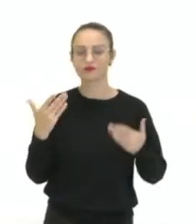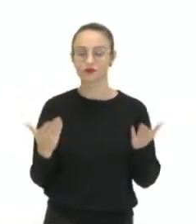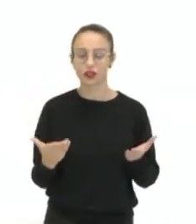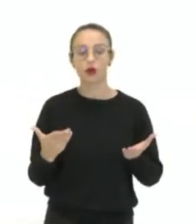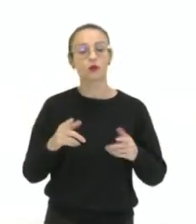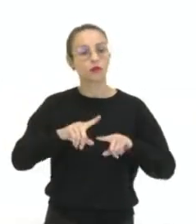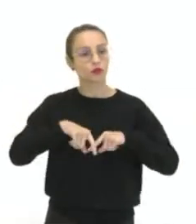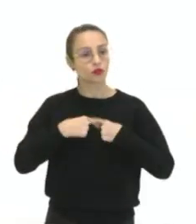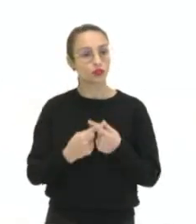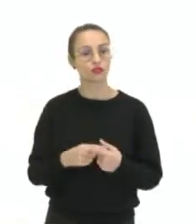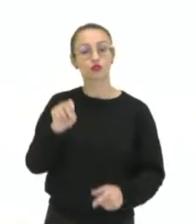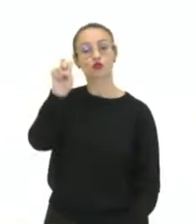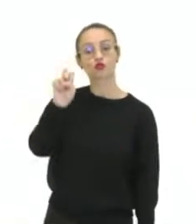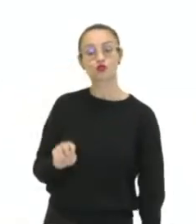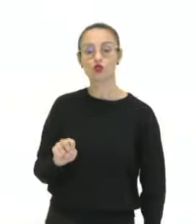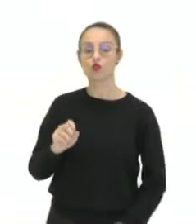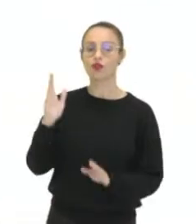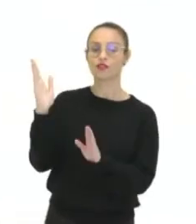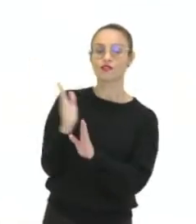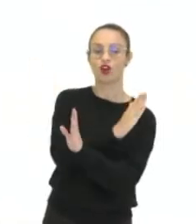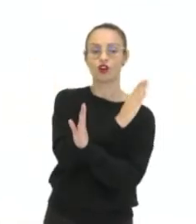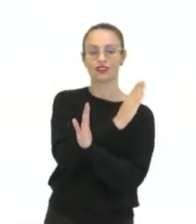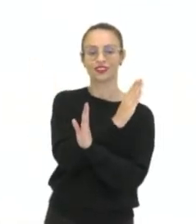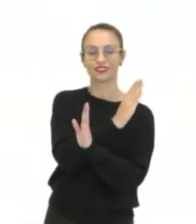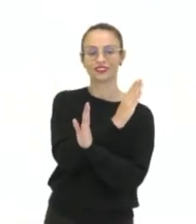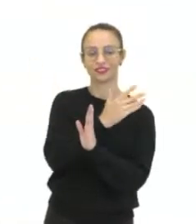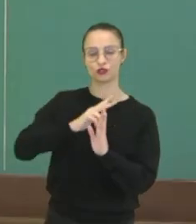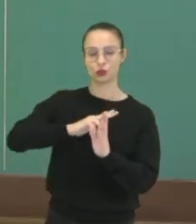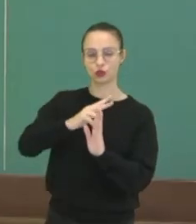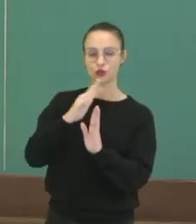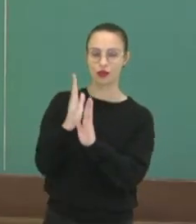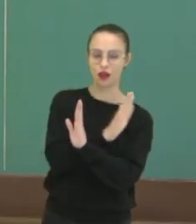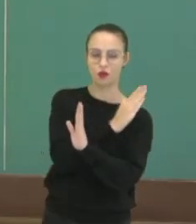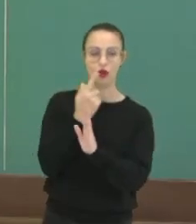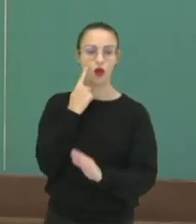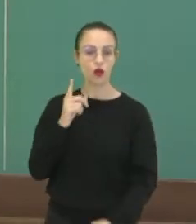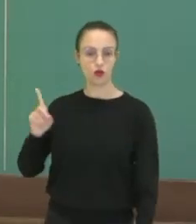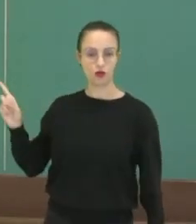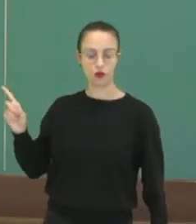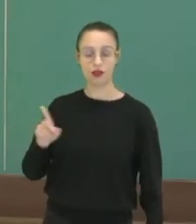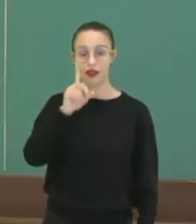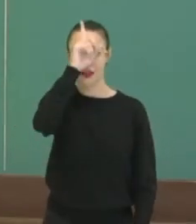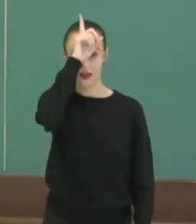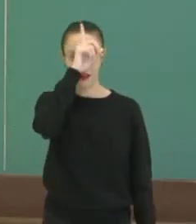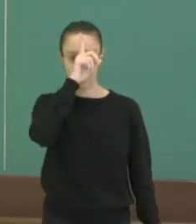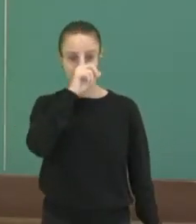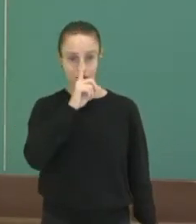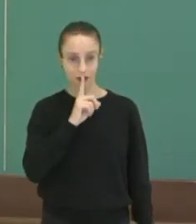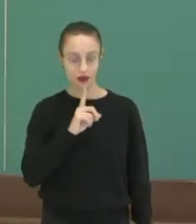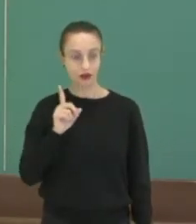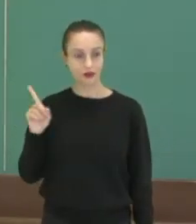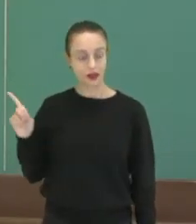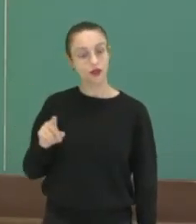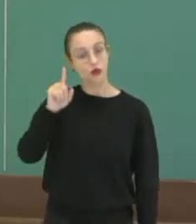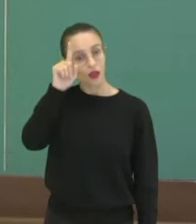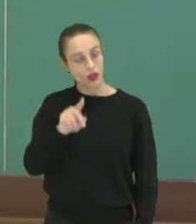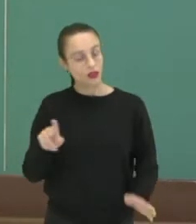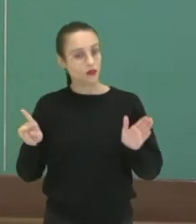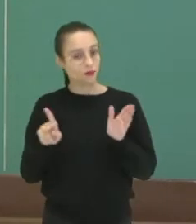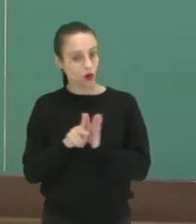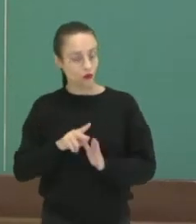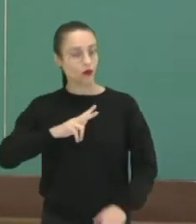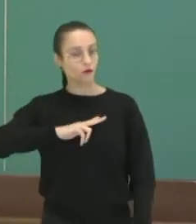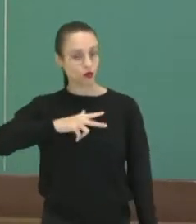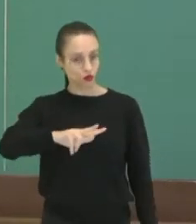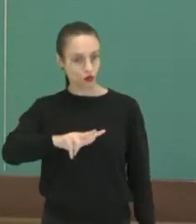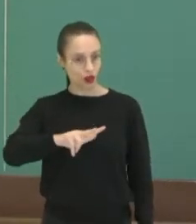região sul ficaria fora das terras portuguesas. Se a gente olhar aqui, o que está em amarelo no nosso mapa seriam as terras